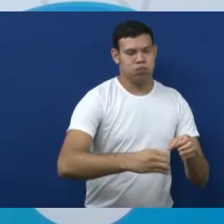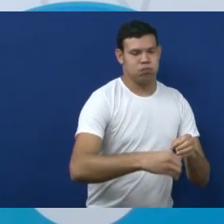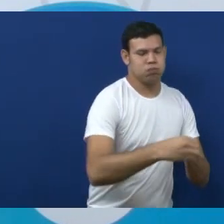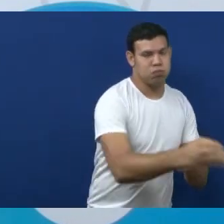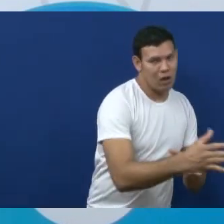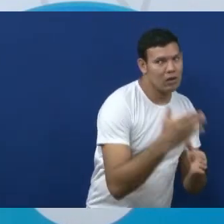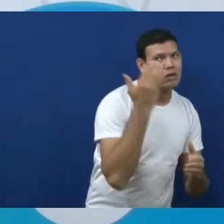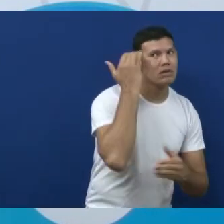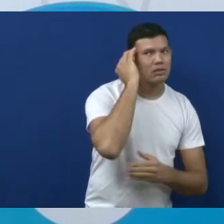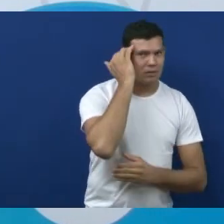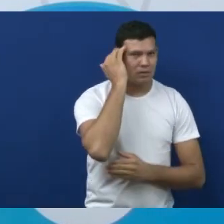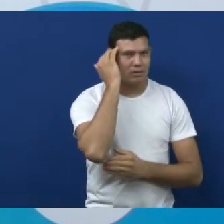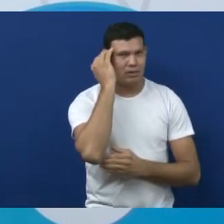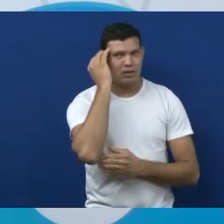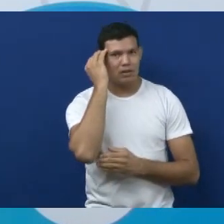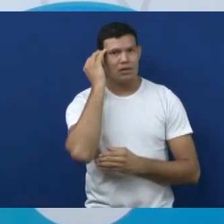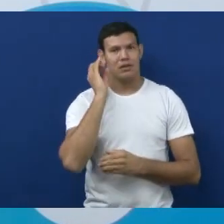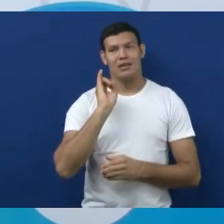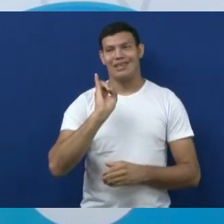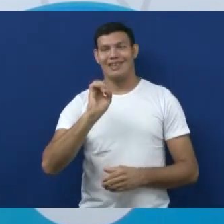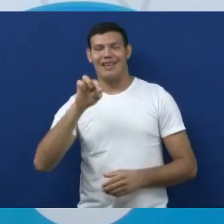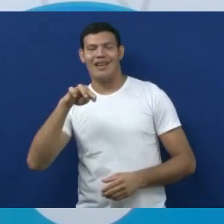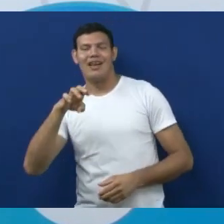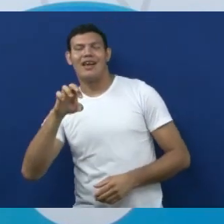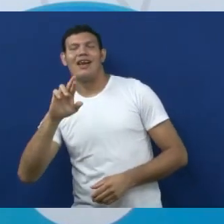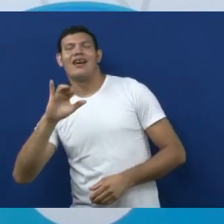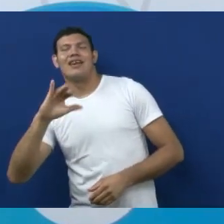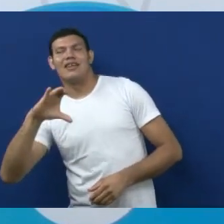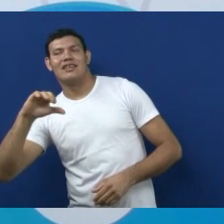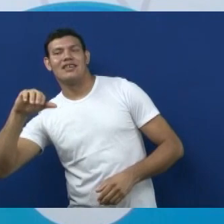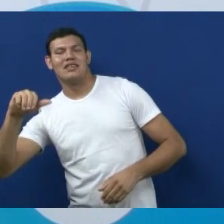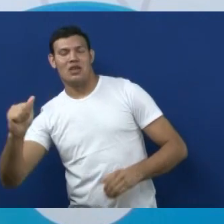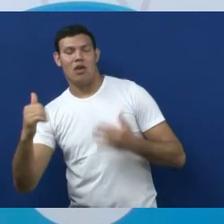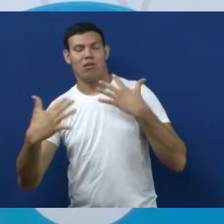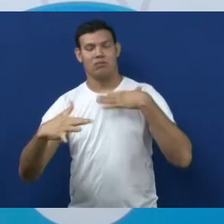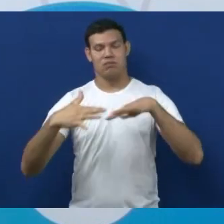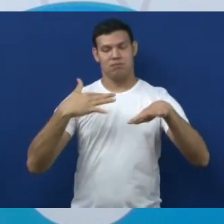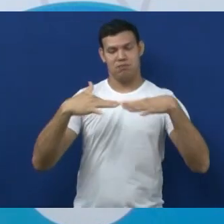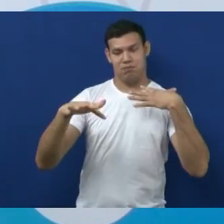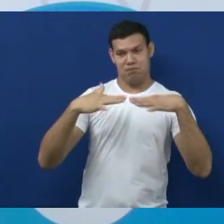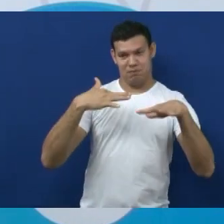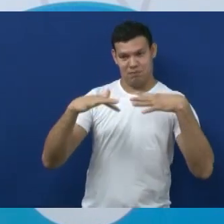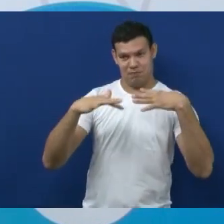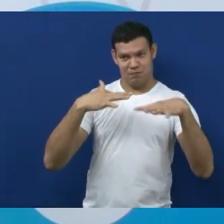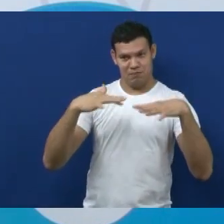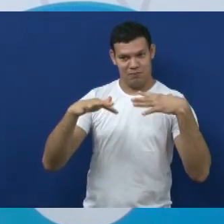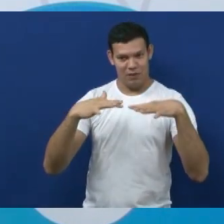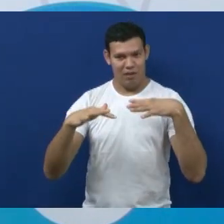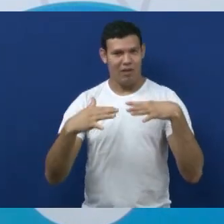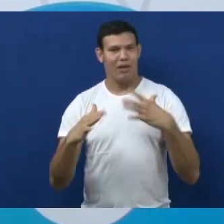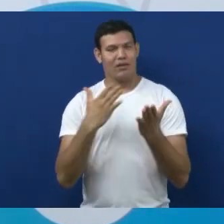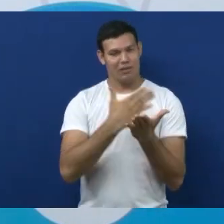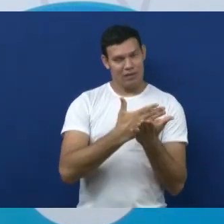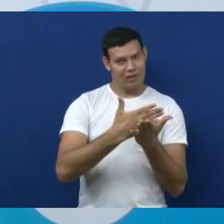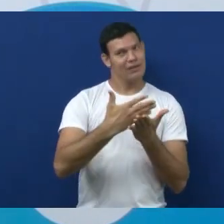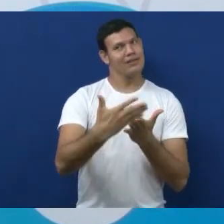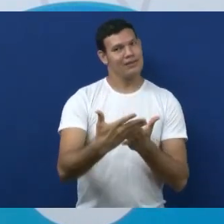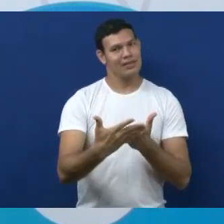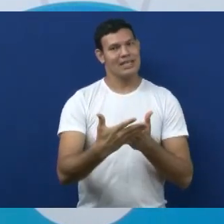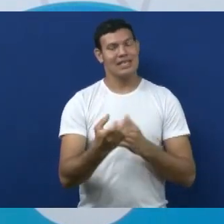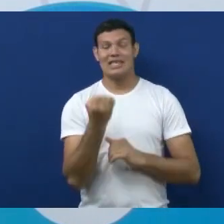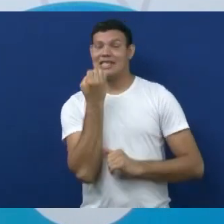se movimente. A inércia foi quebrada no momento em que o movimento, né, teve início. Então,